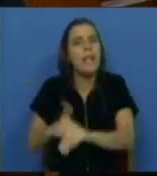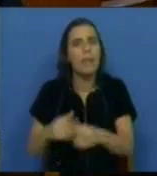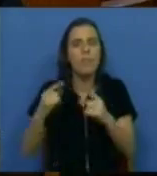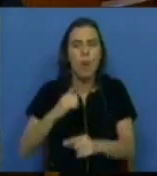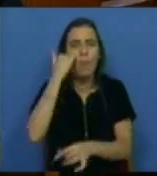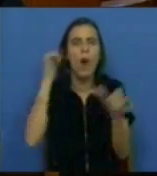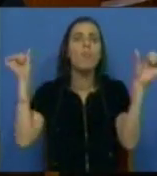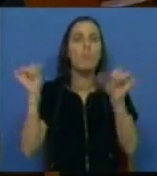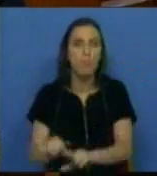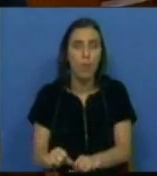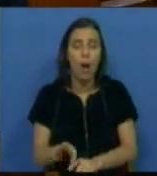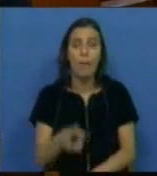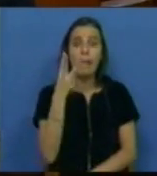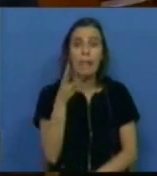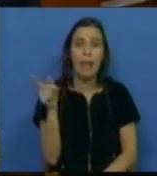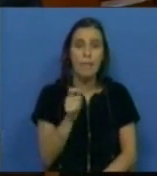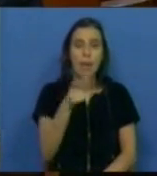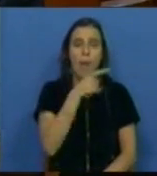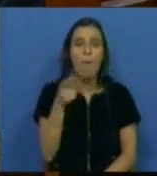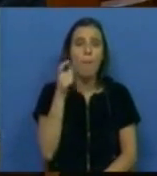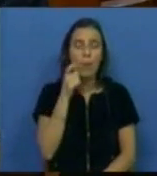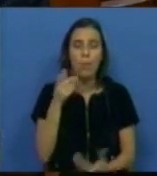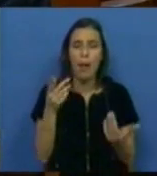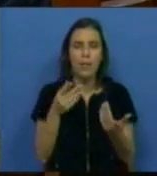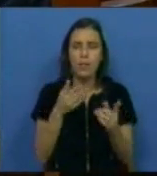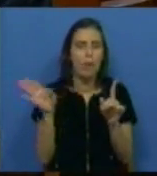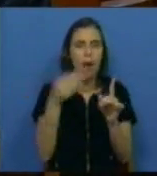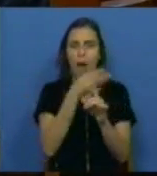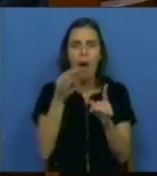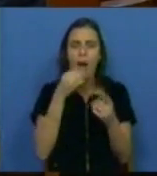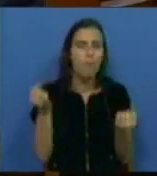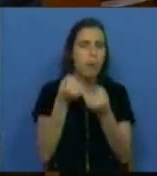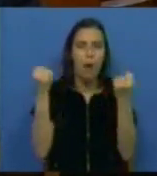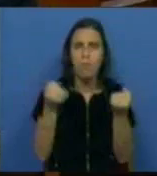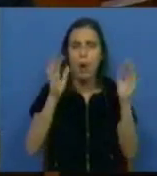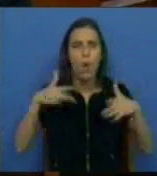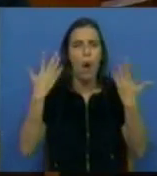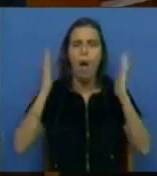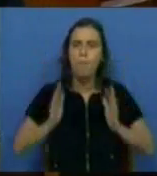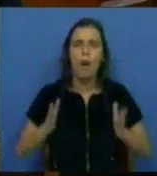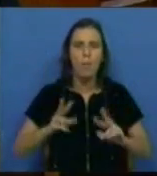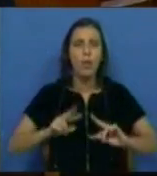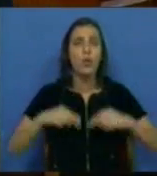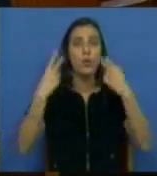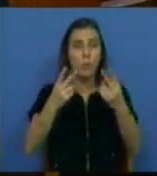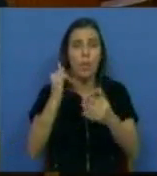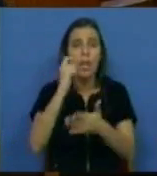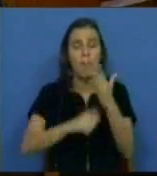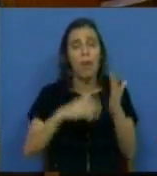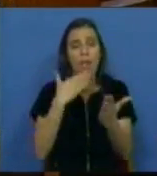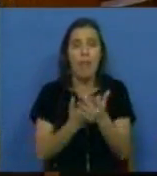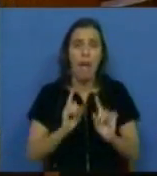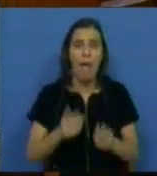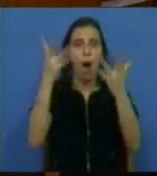a agravá-la. 3 meses de promessas tonitruantes, de rejeição de qualquer subida de impostos, deram nisto. Este é